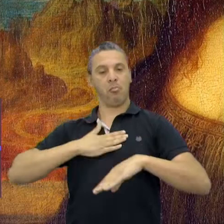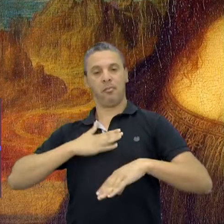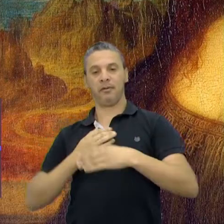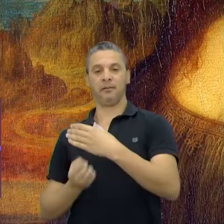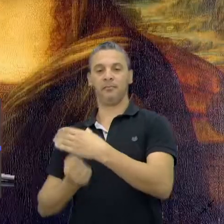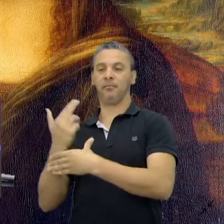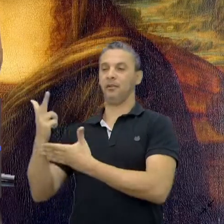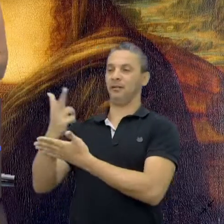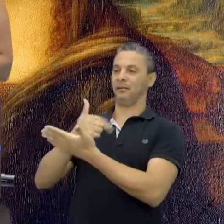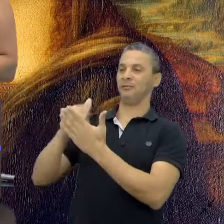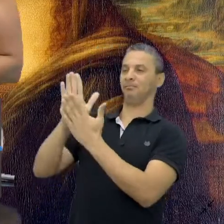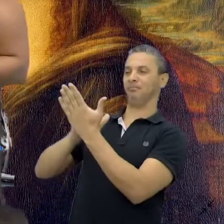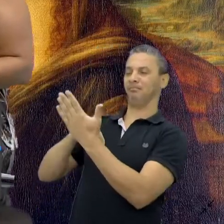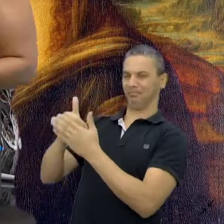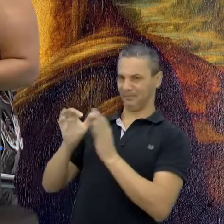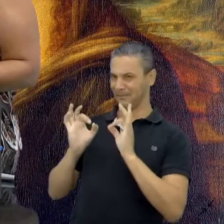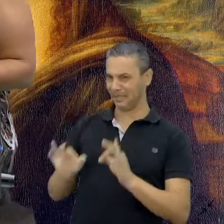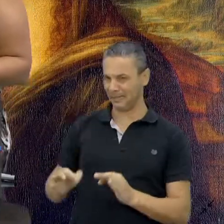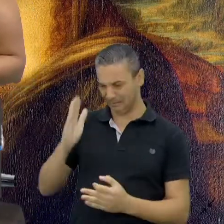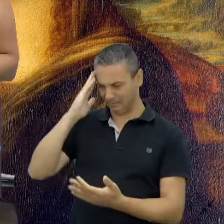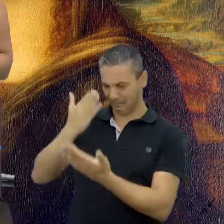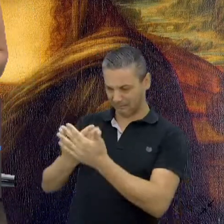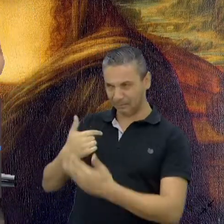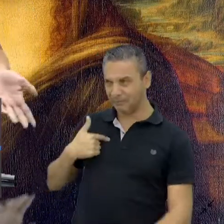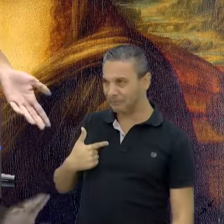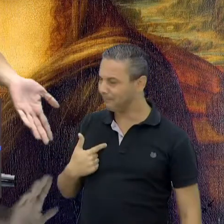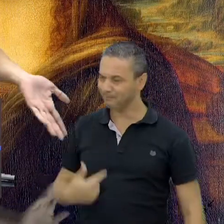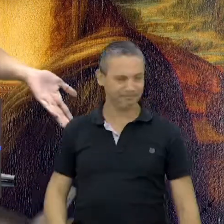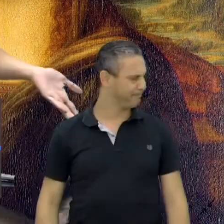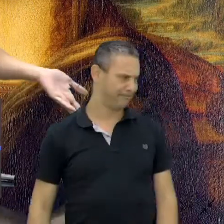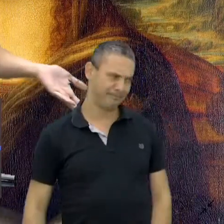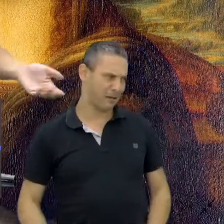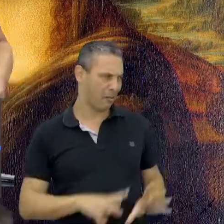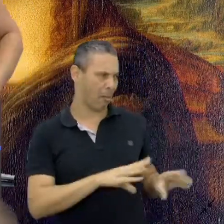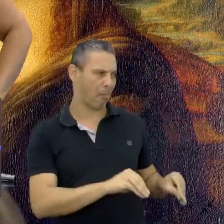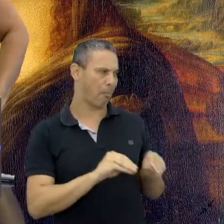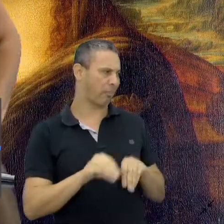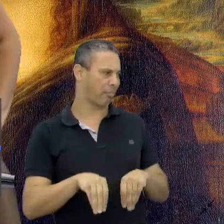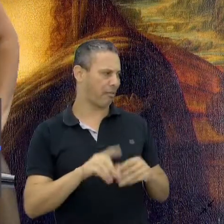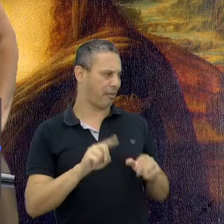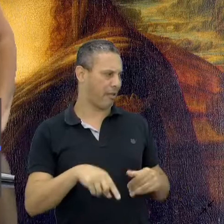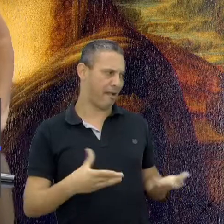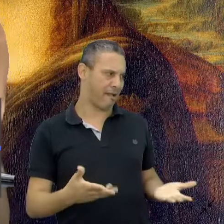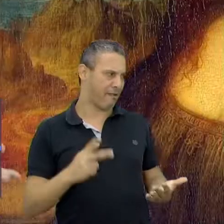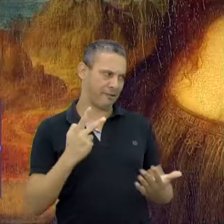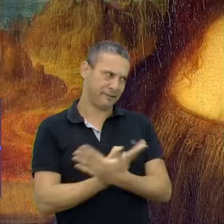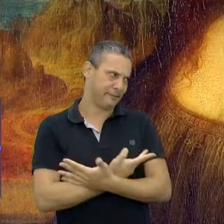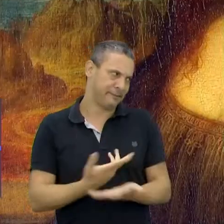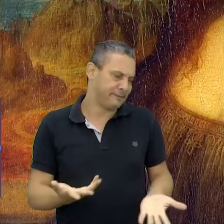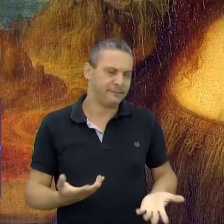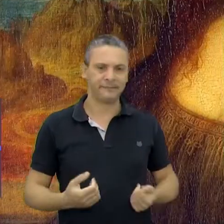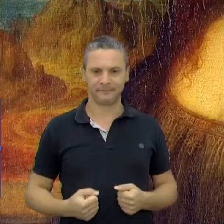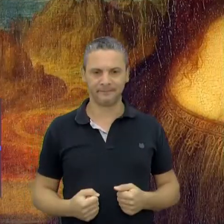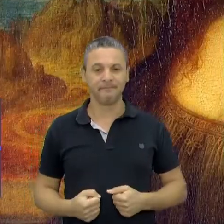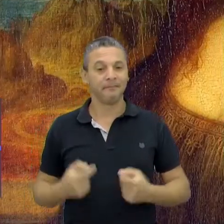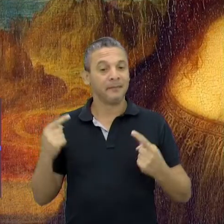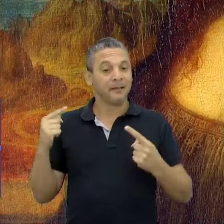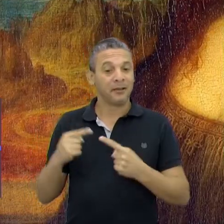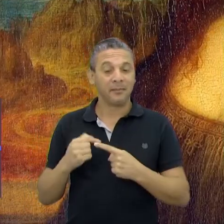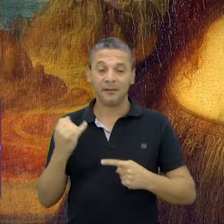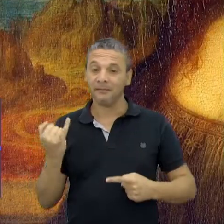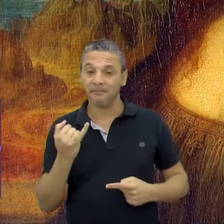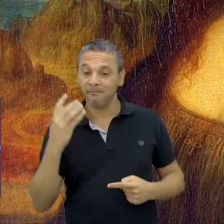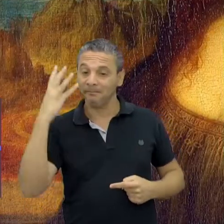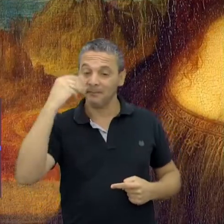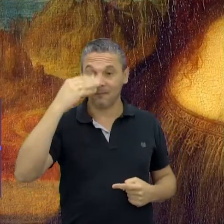E aí, prof. Fernanda, você ia acreditar em mim? Não, era plágio, né, professor? Exatamente, porque a gente já falou, é a obra mais famosa do